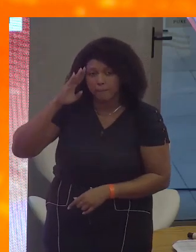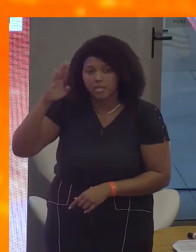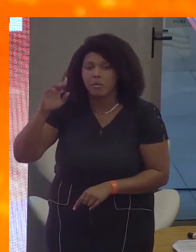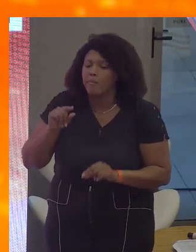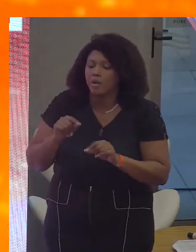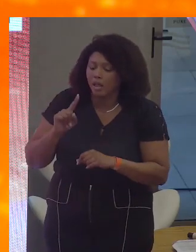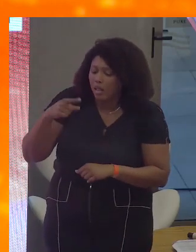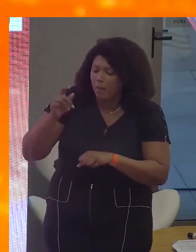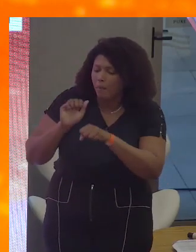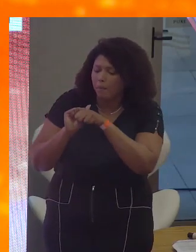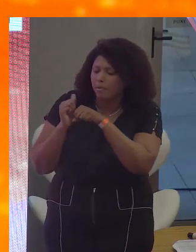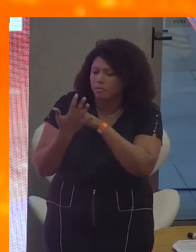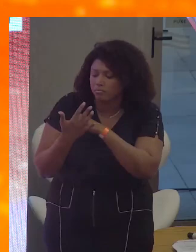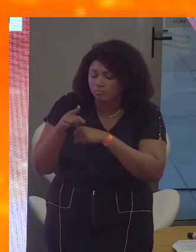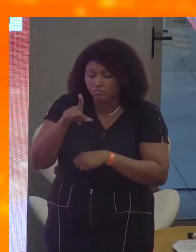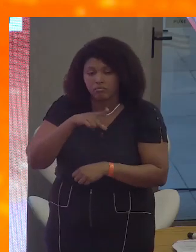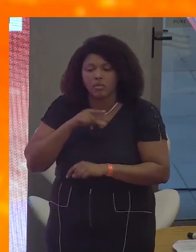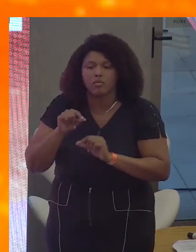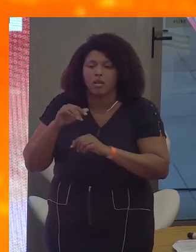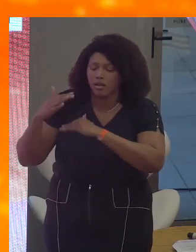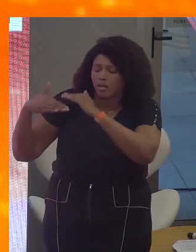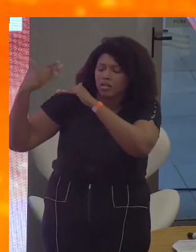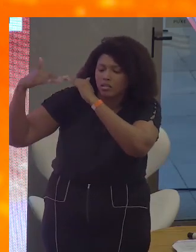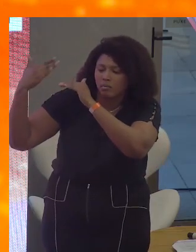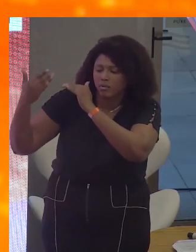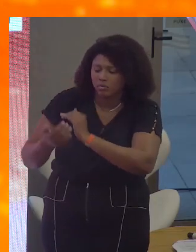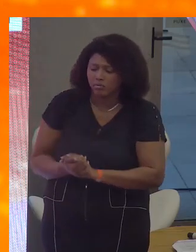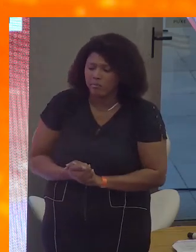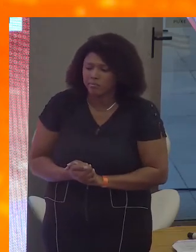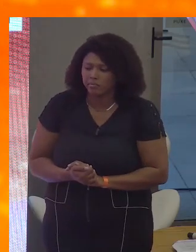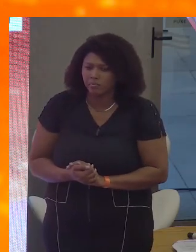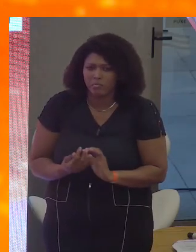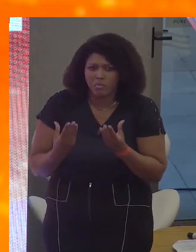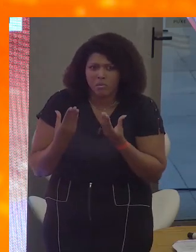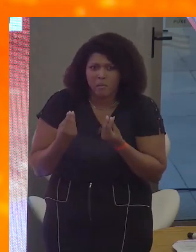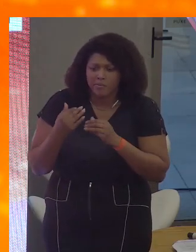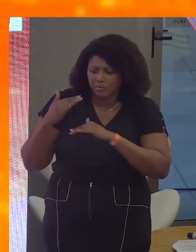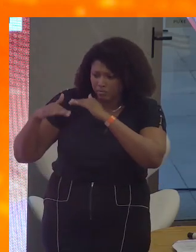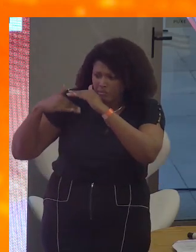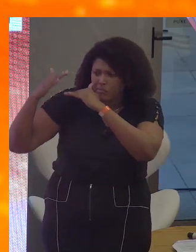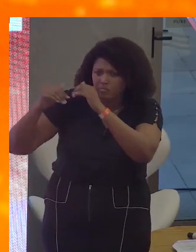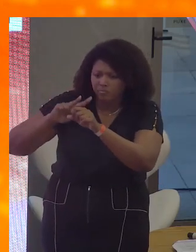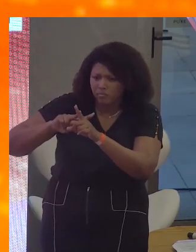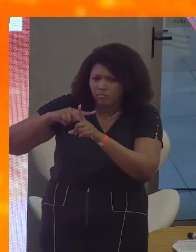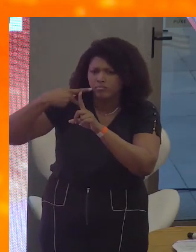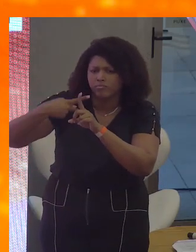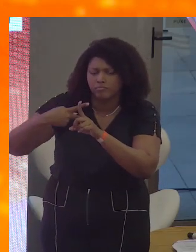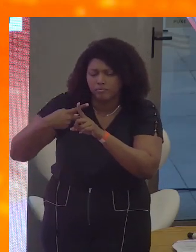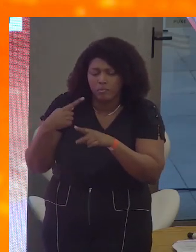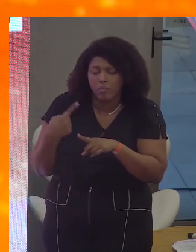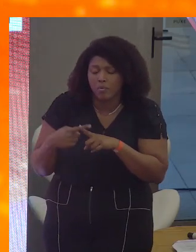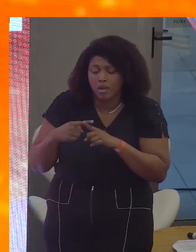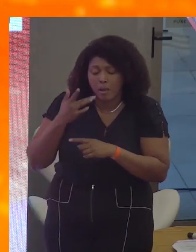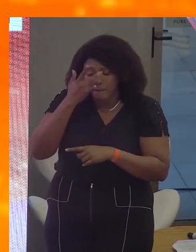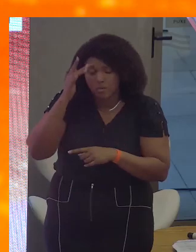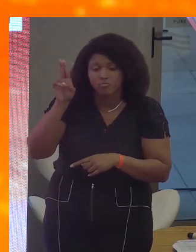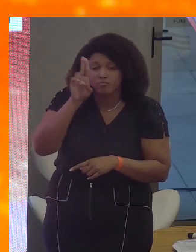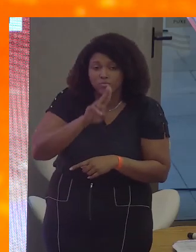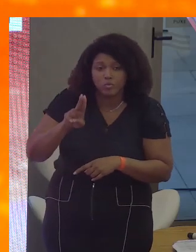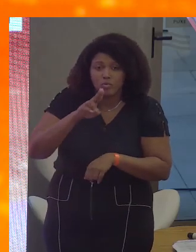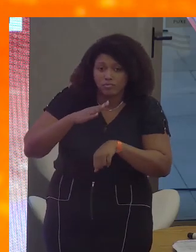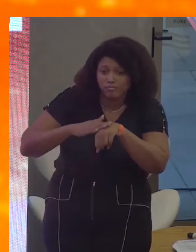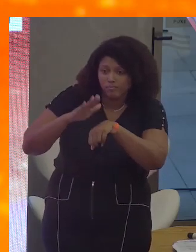após a pandemia, você tem um crescimento exponencial desse alto consumo de